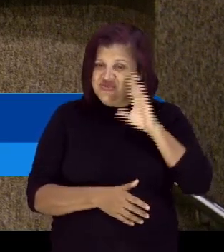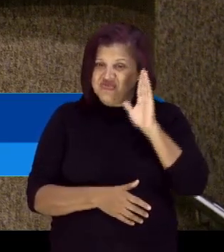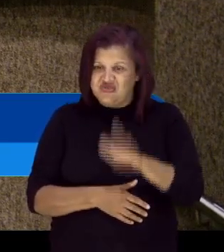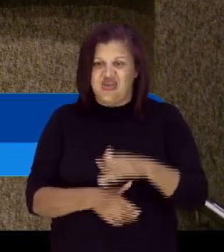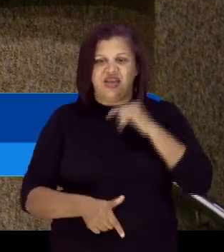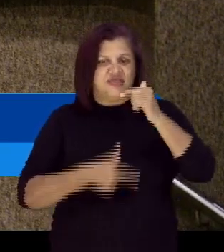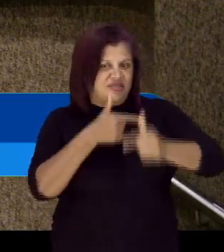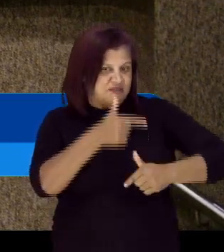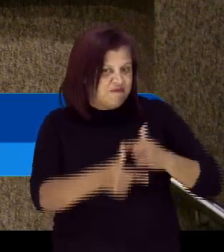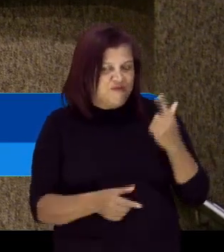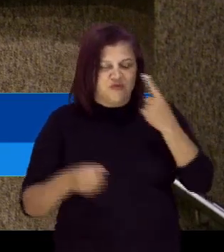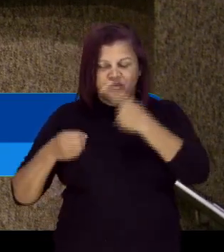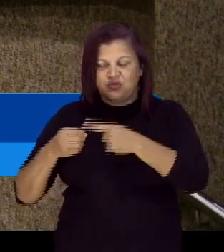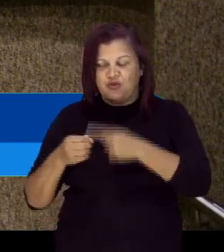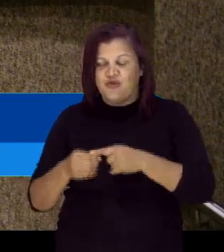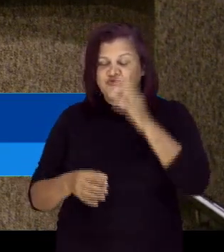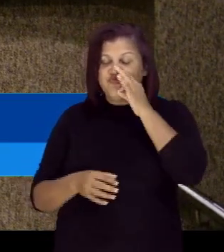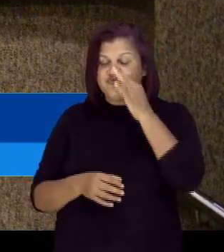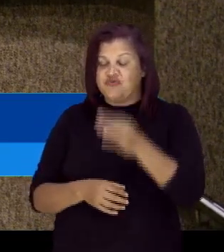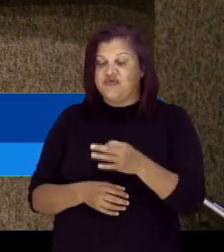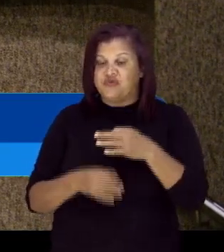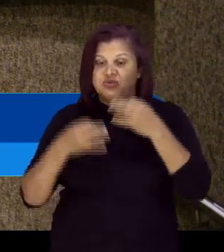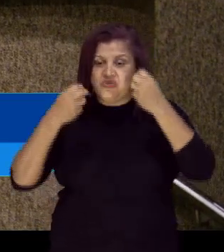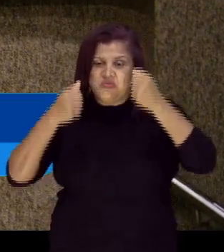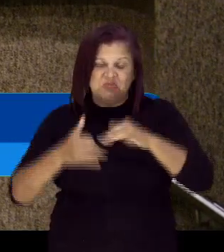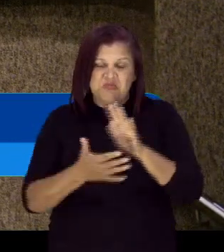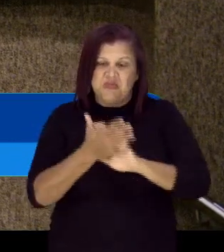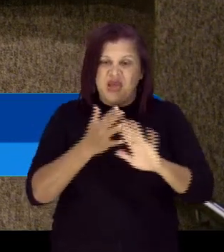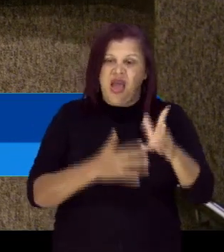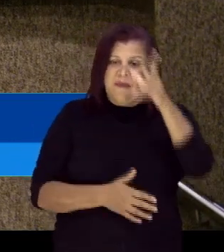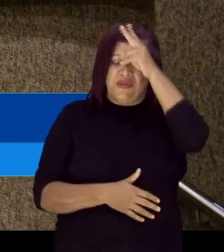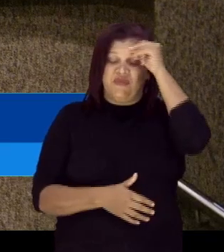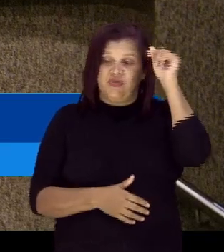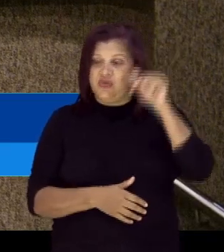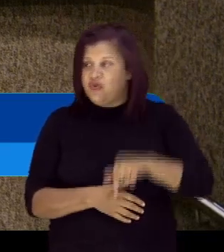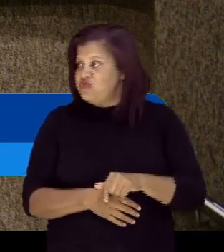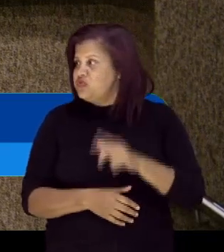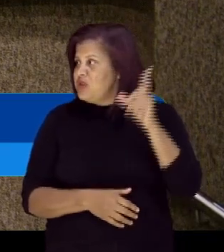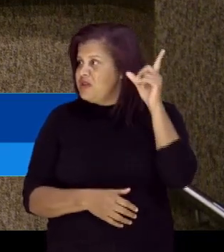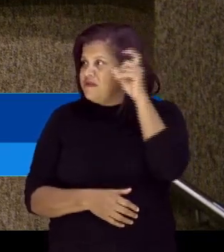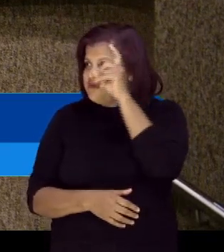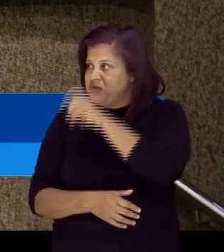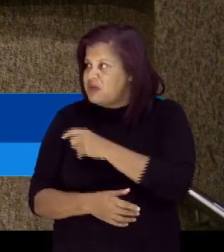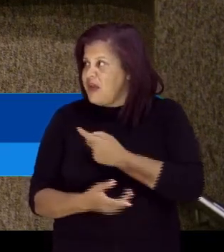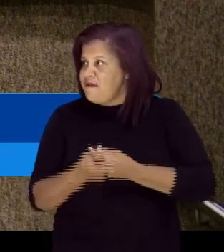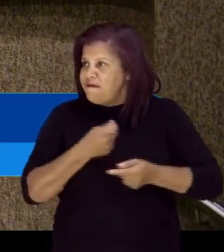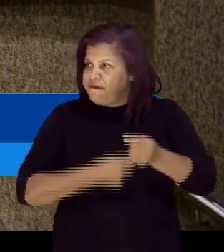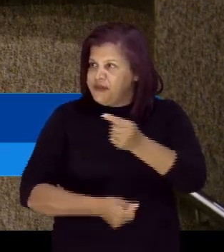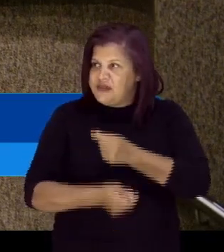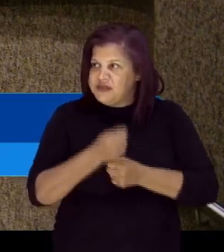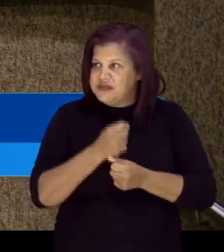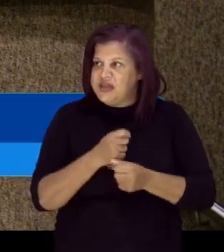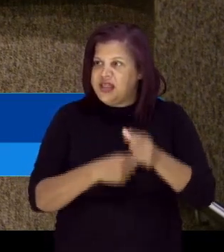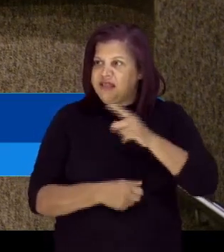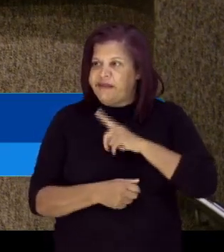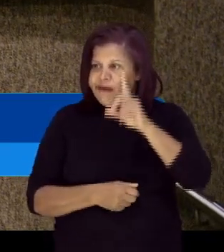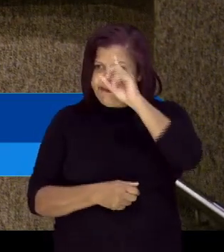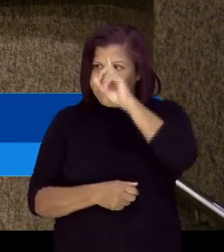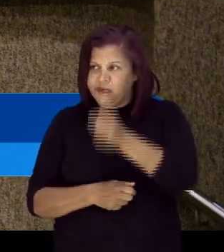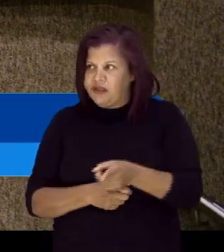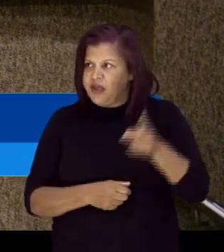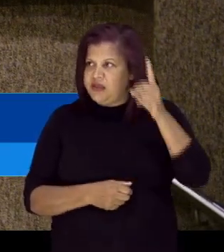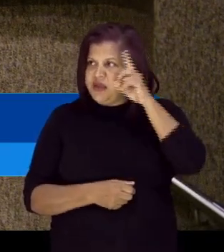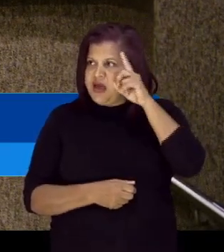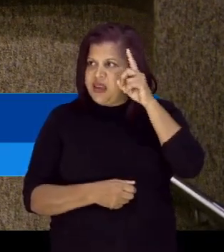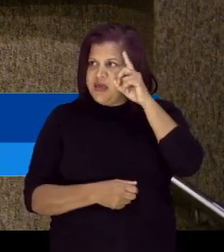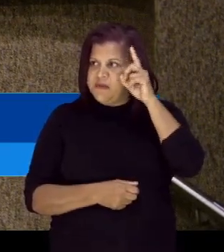Não justifica mais as prefeituras, hoje, com tanta dificuldade financeira, ter que mandar diariamente